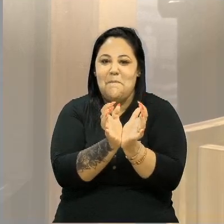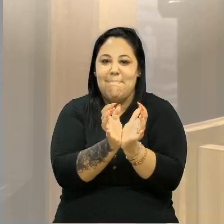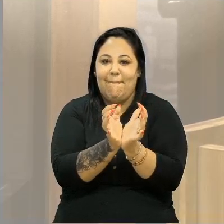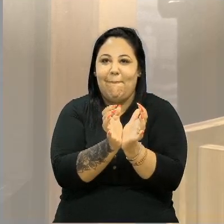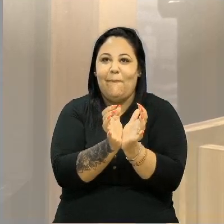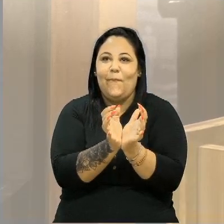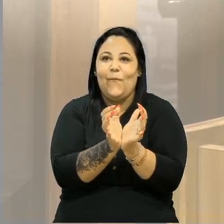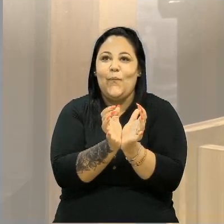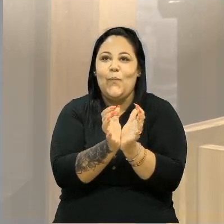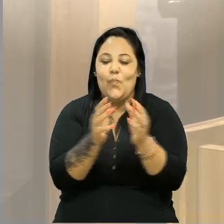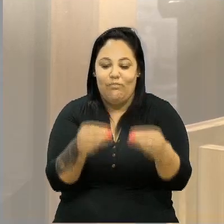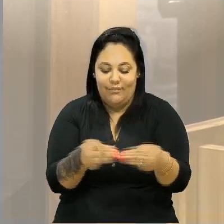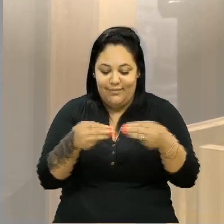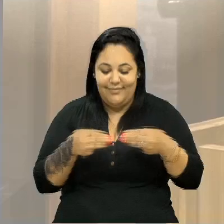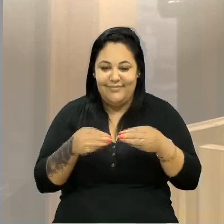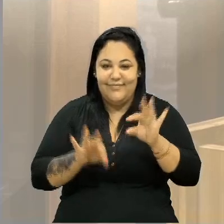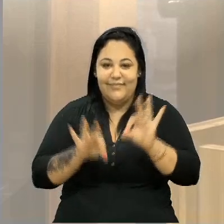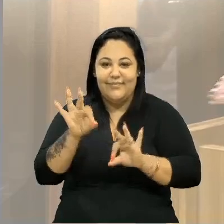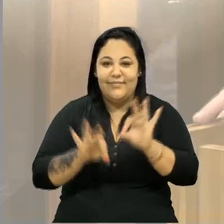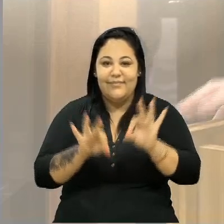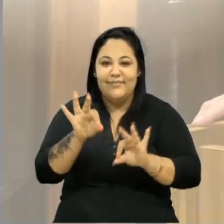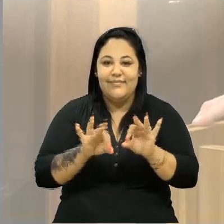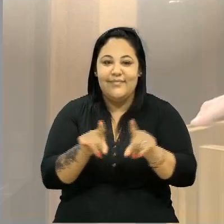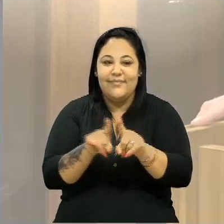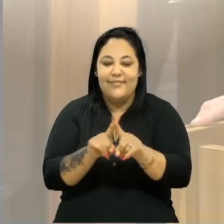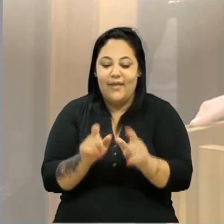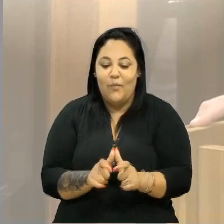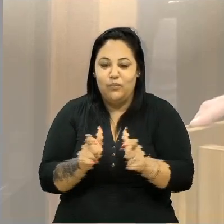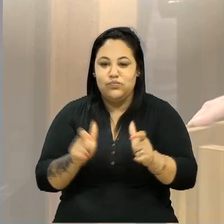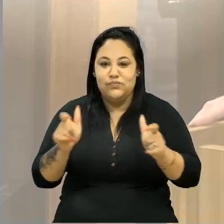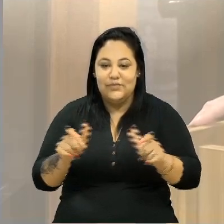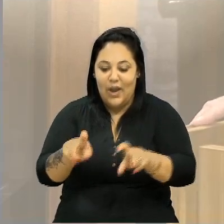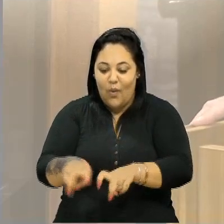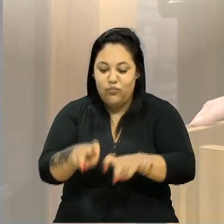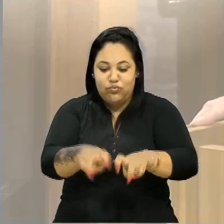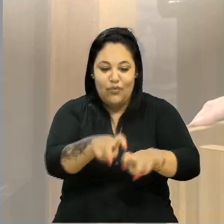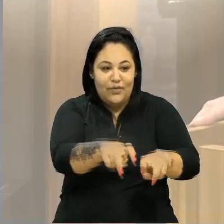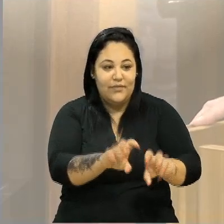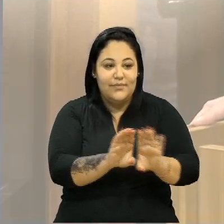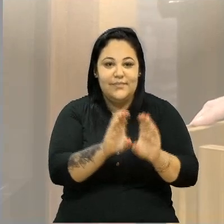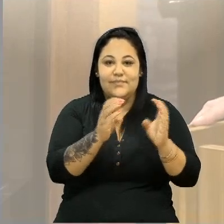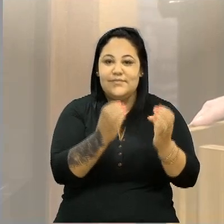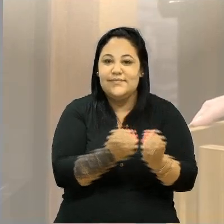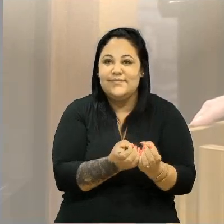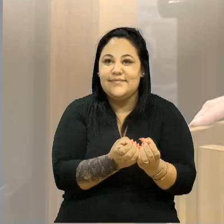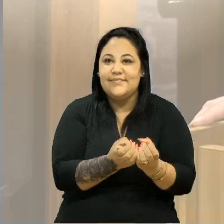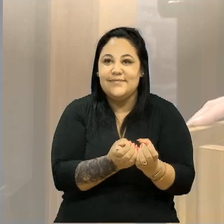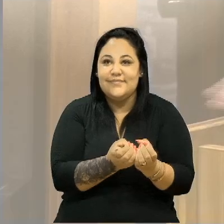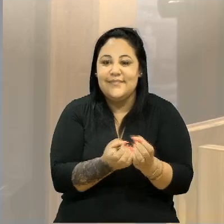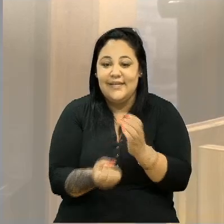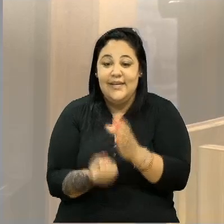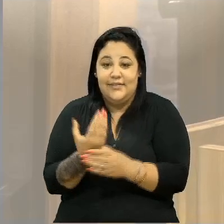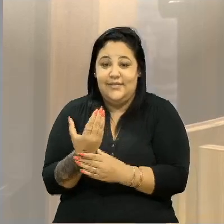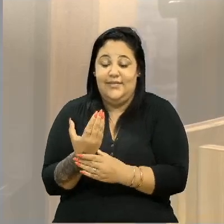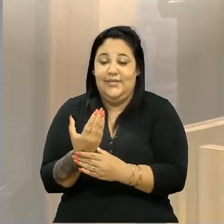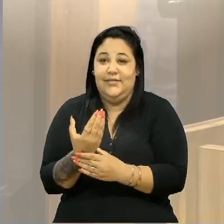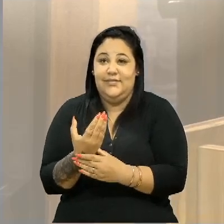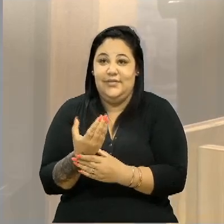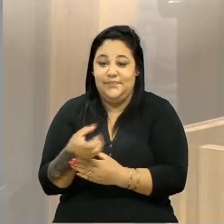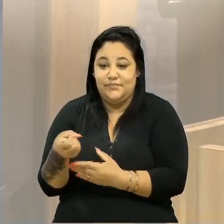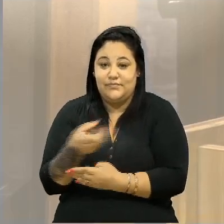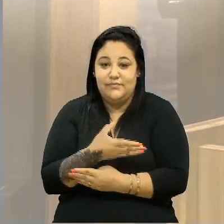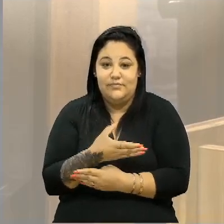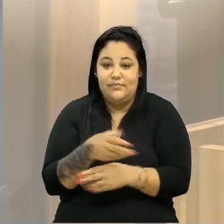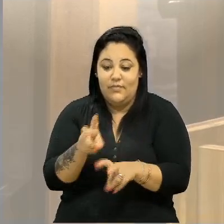uma emenda ao projeto do PPA, que foi a expansão das hortas comunitárias em Caxias, que possibilitou a gente criar novas hortas comunitárias, que ajudam